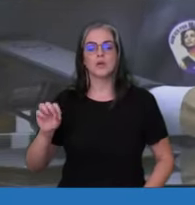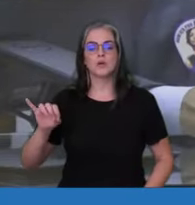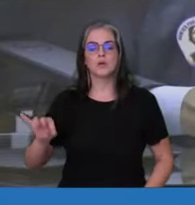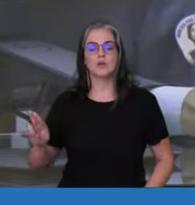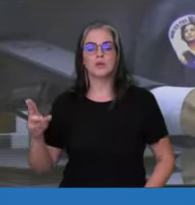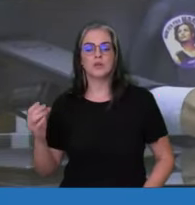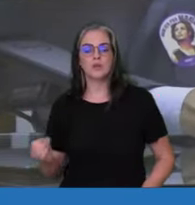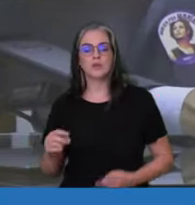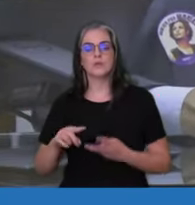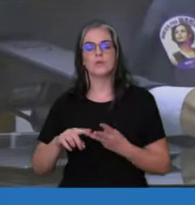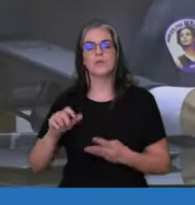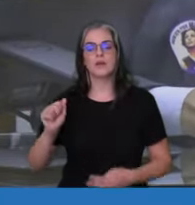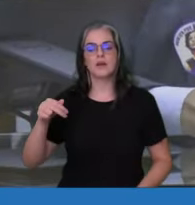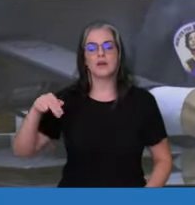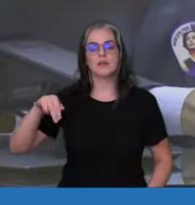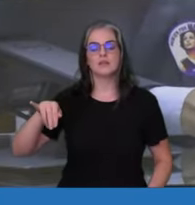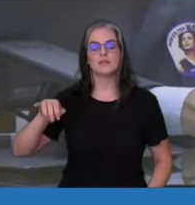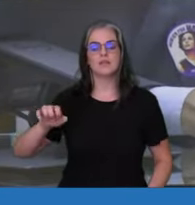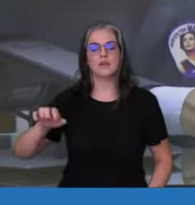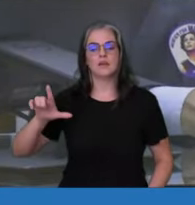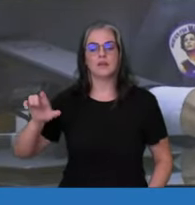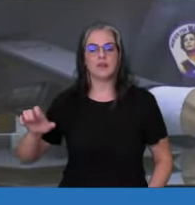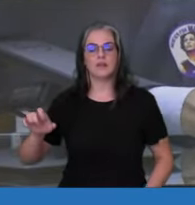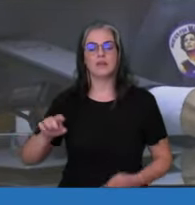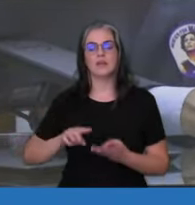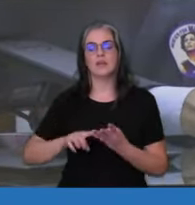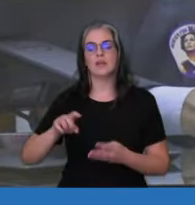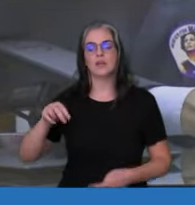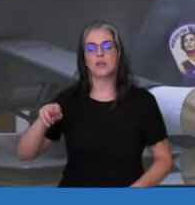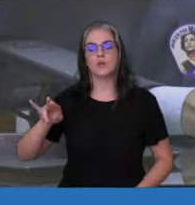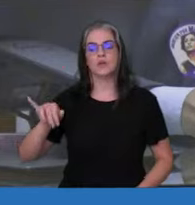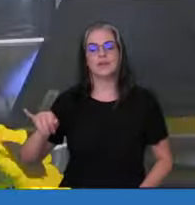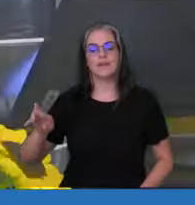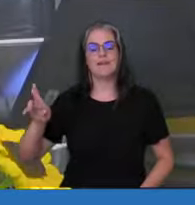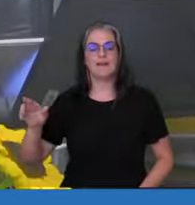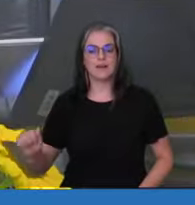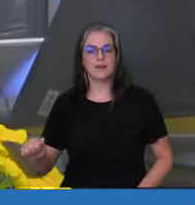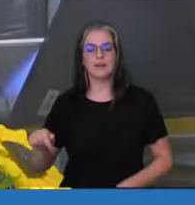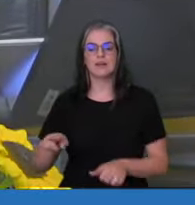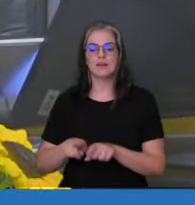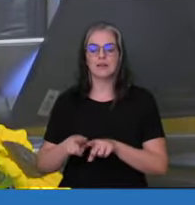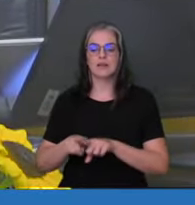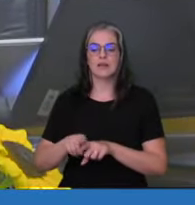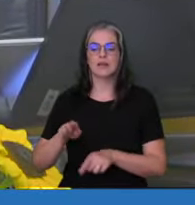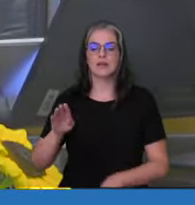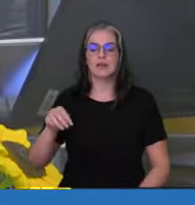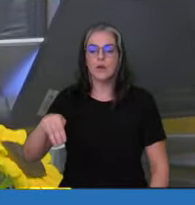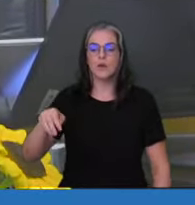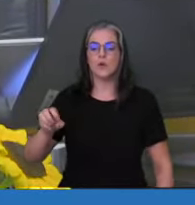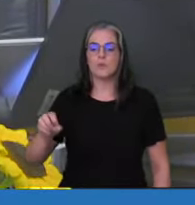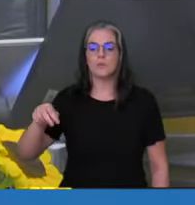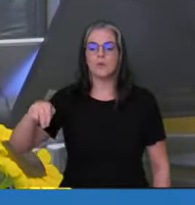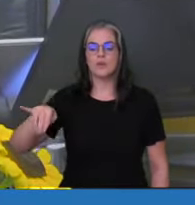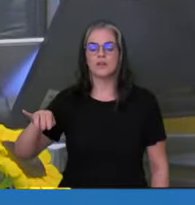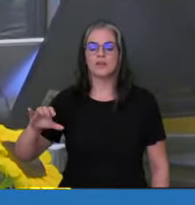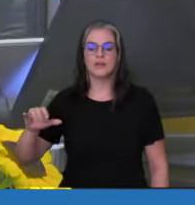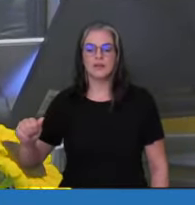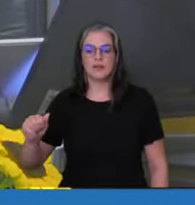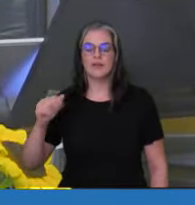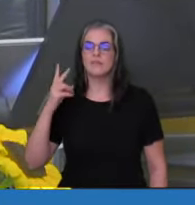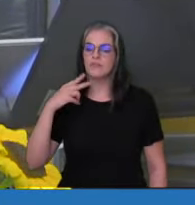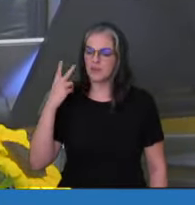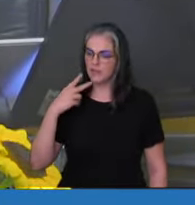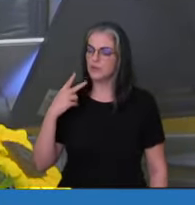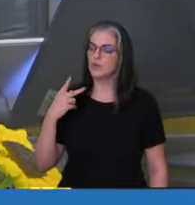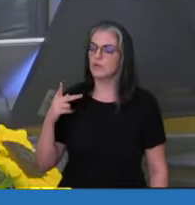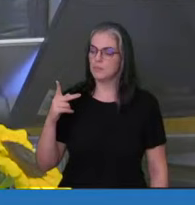em Aniele Franco, em Luiara Franco, em Mônica Benício, nossa vereadora do pessoal do